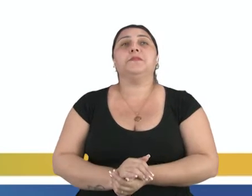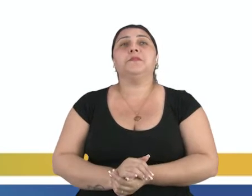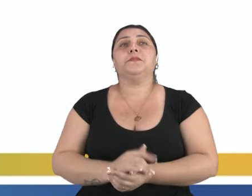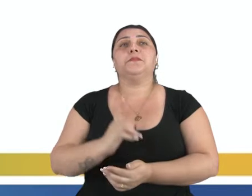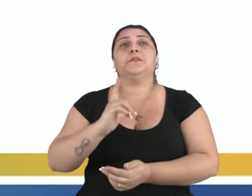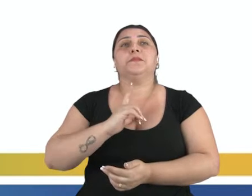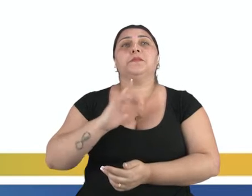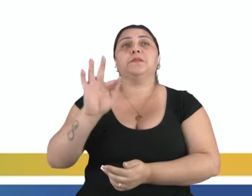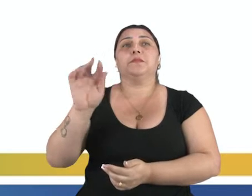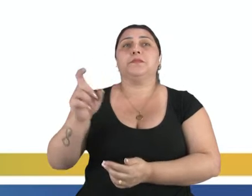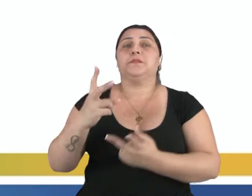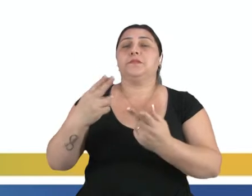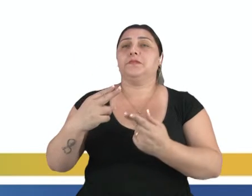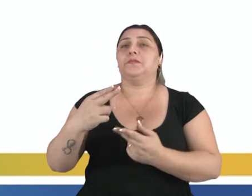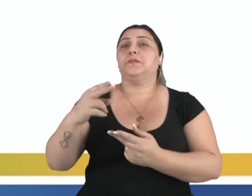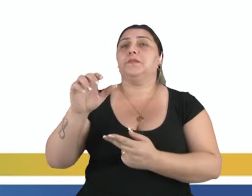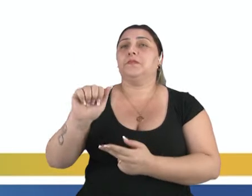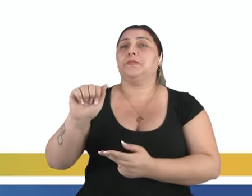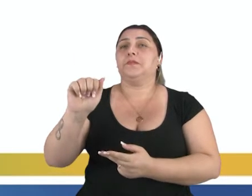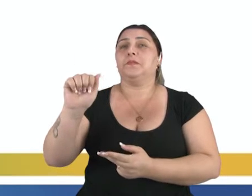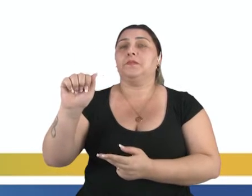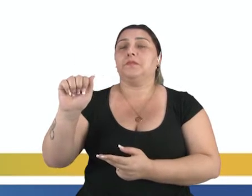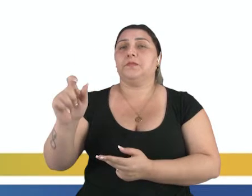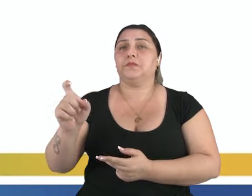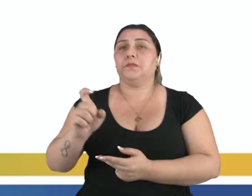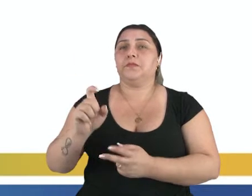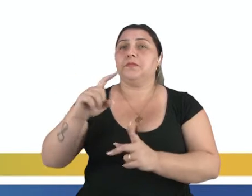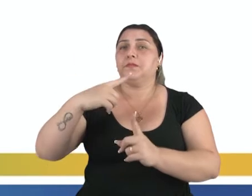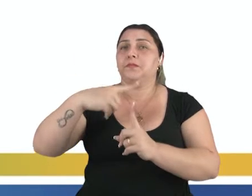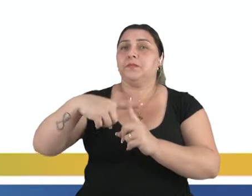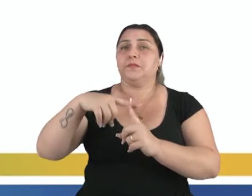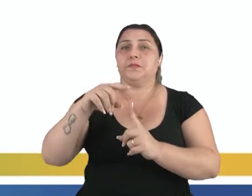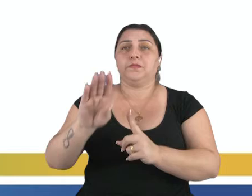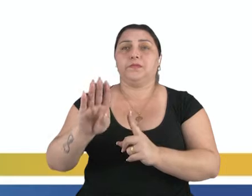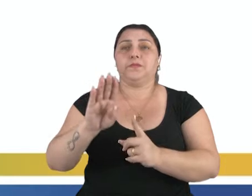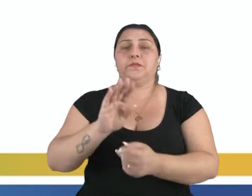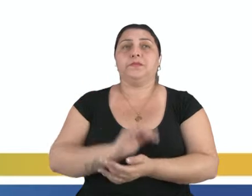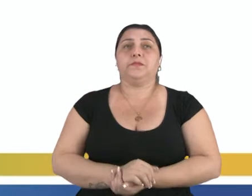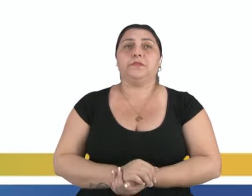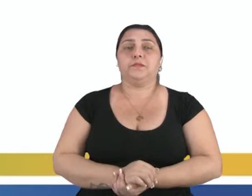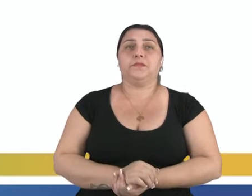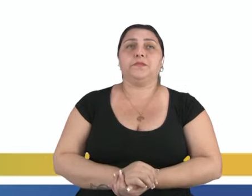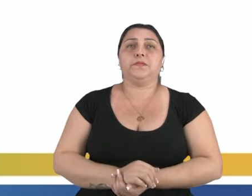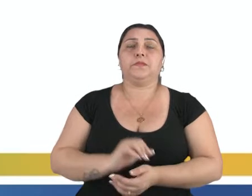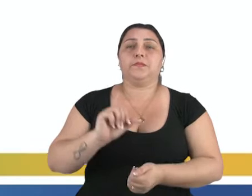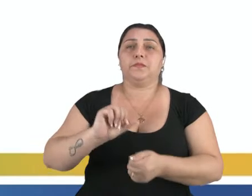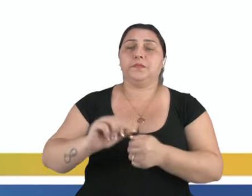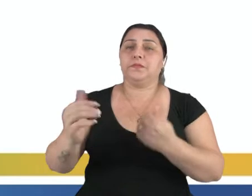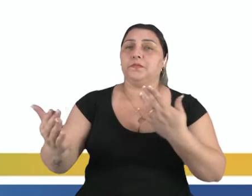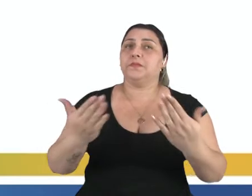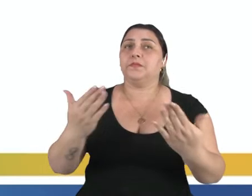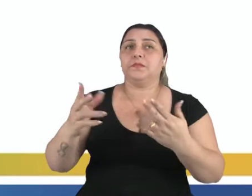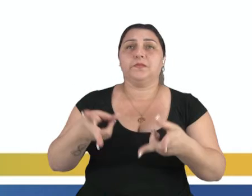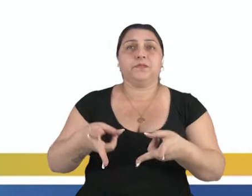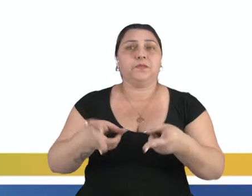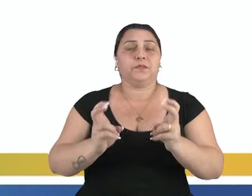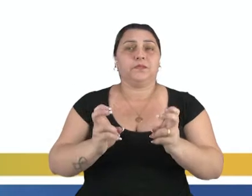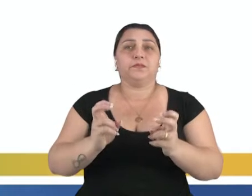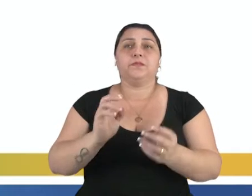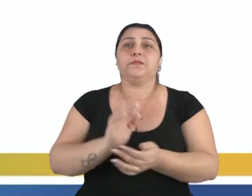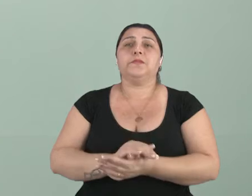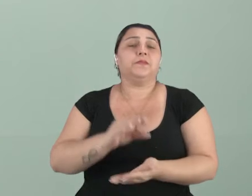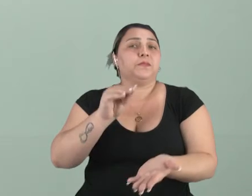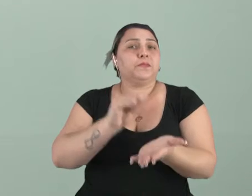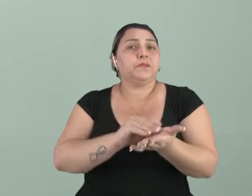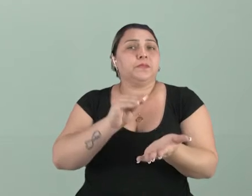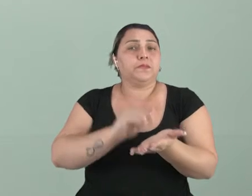b, e aí fazendo o comparativo você vai perceber a falta de um dos coeficientes. E aí